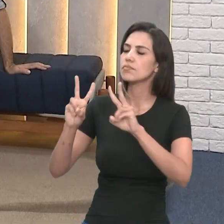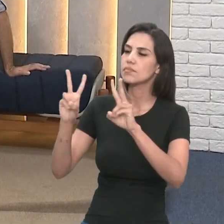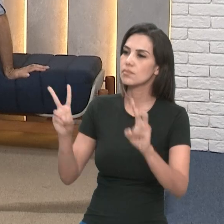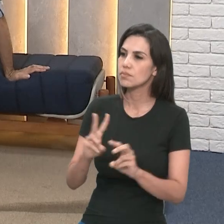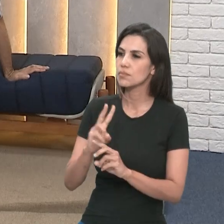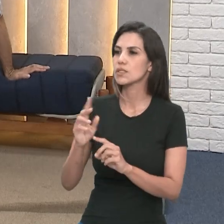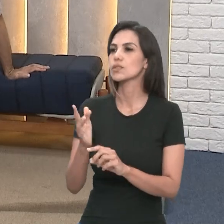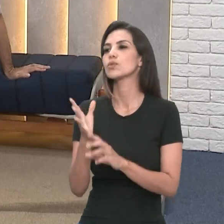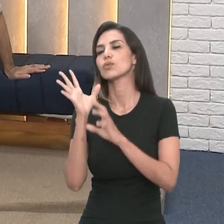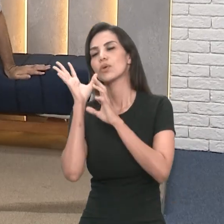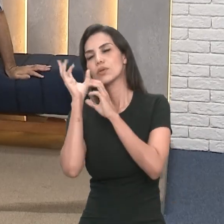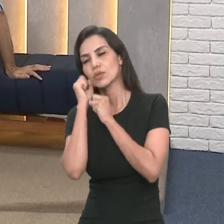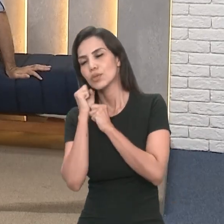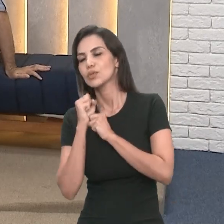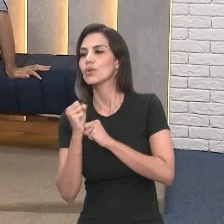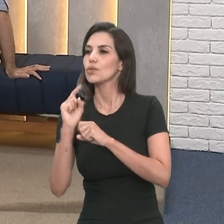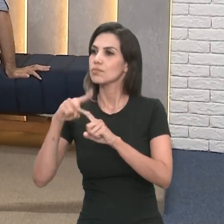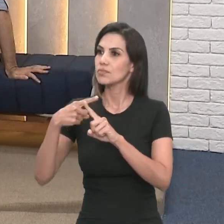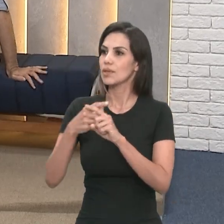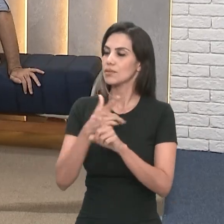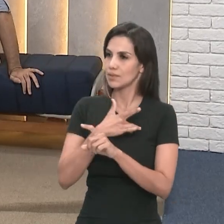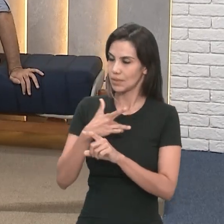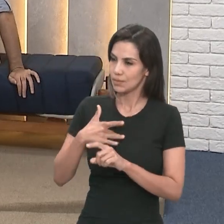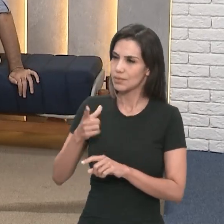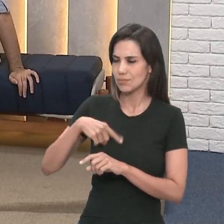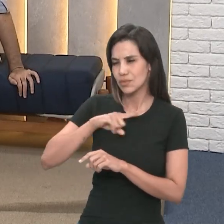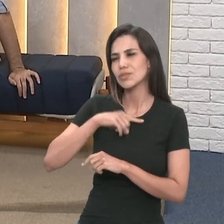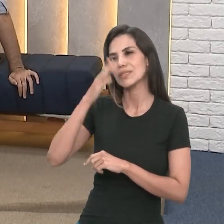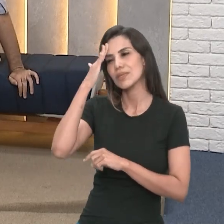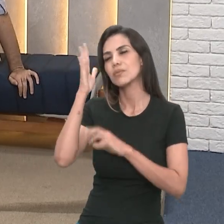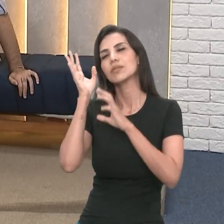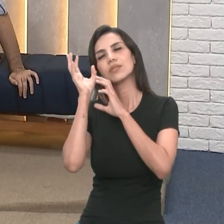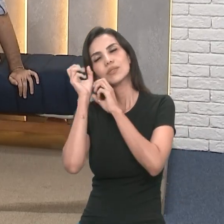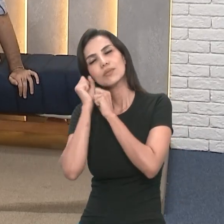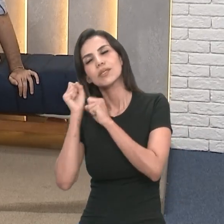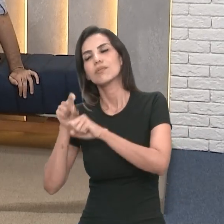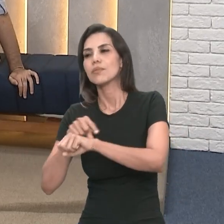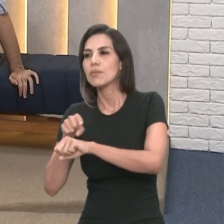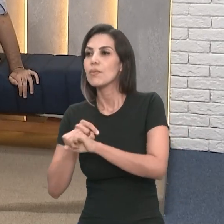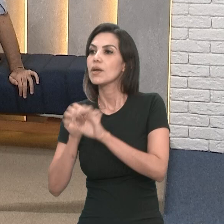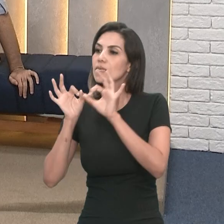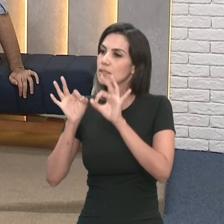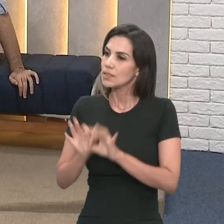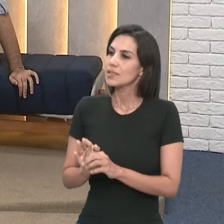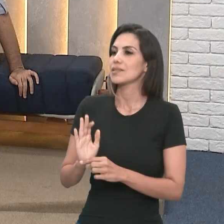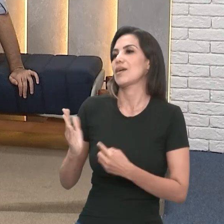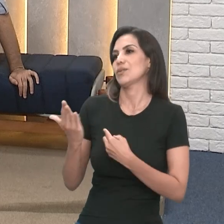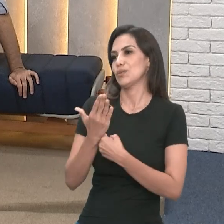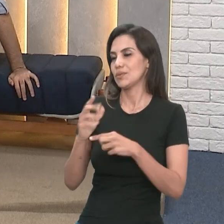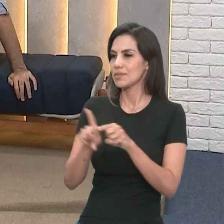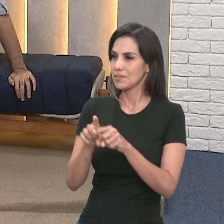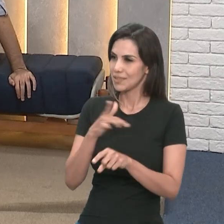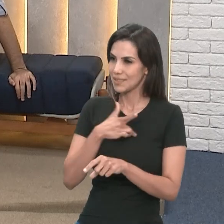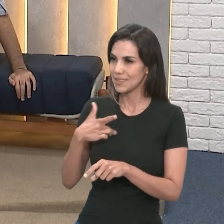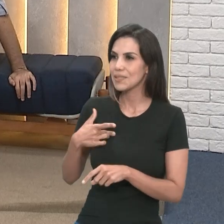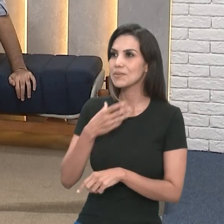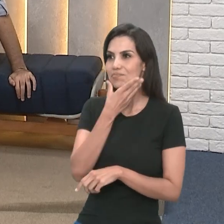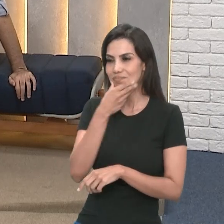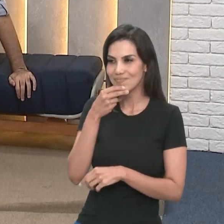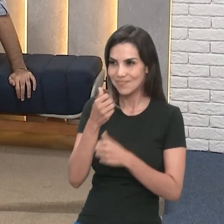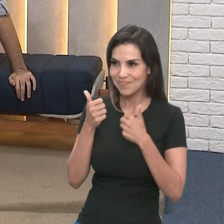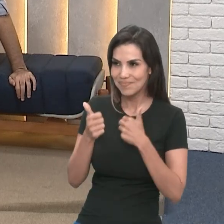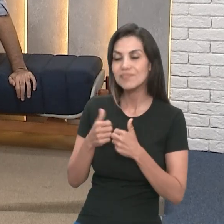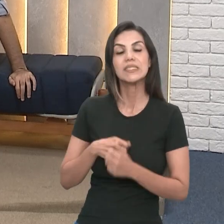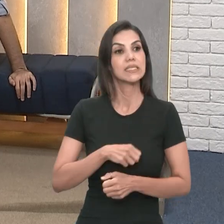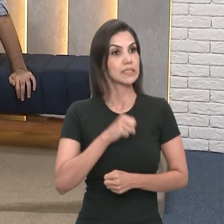gente sabe que um bom sono realmente tem tudo a ver também com essa questão de manter a saúde em dia, né, professor?